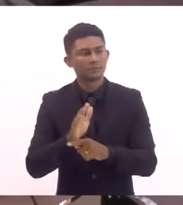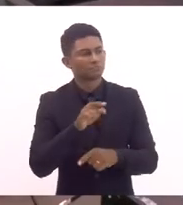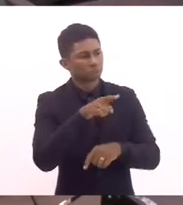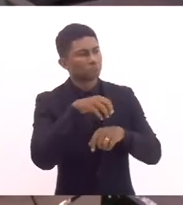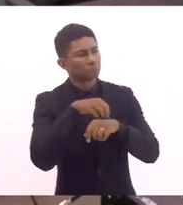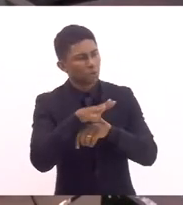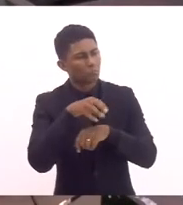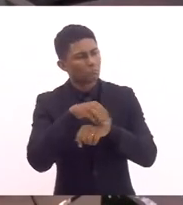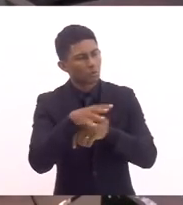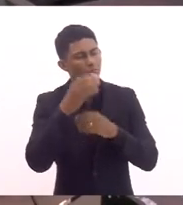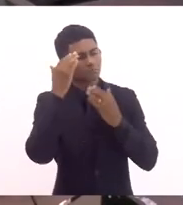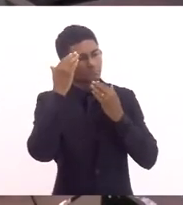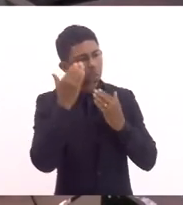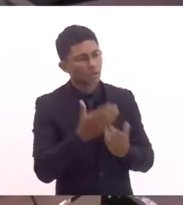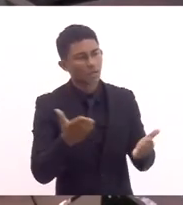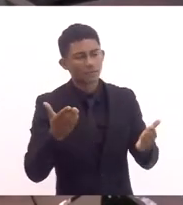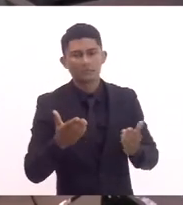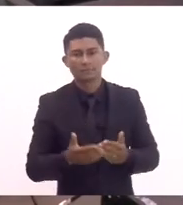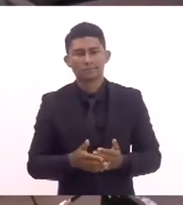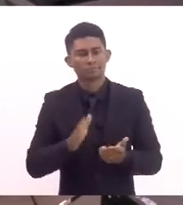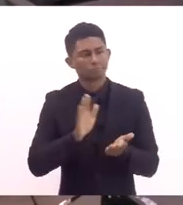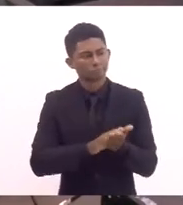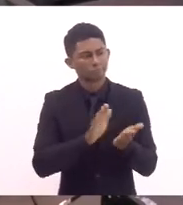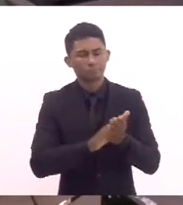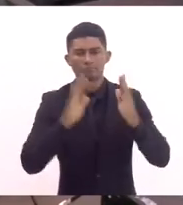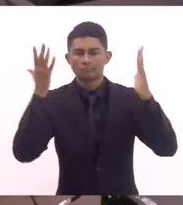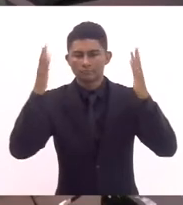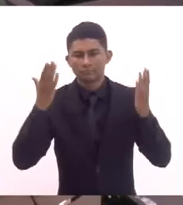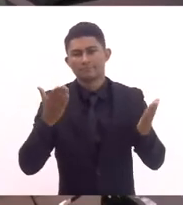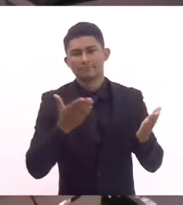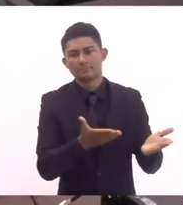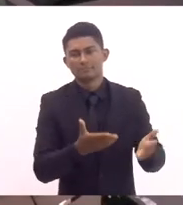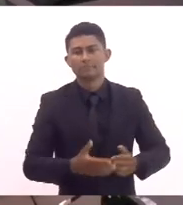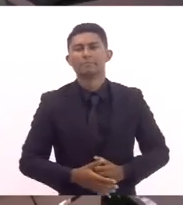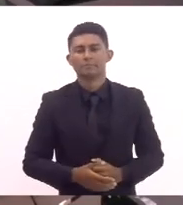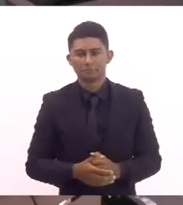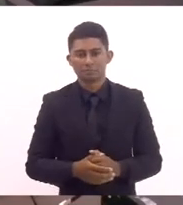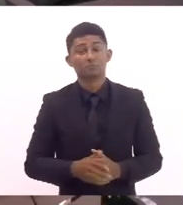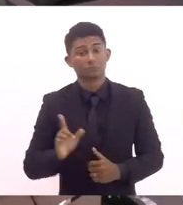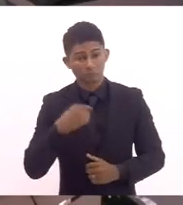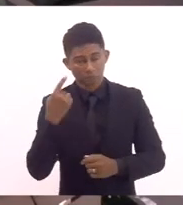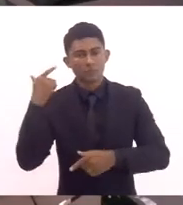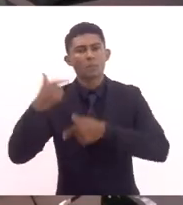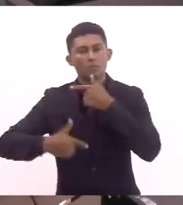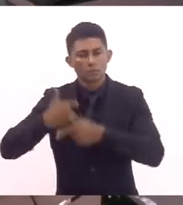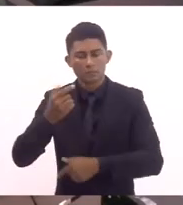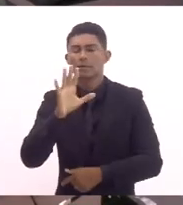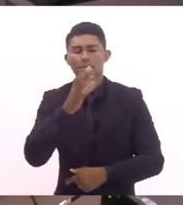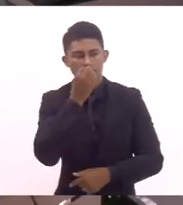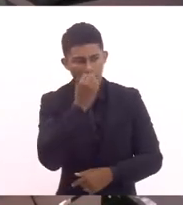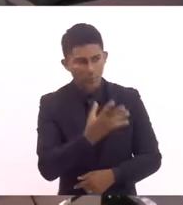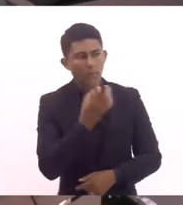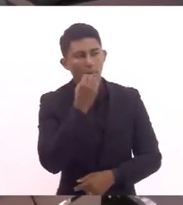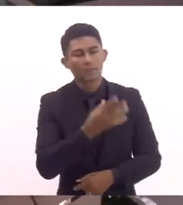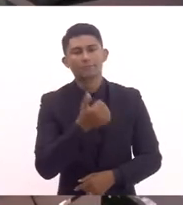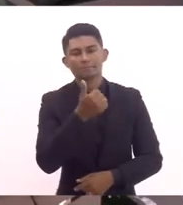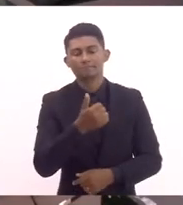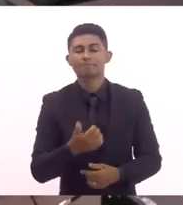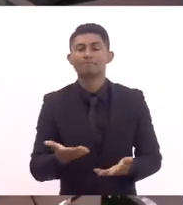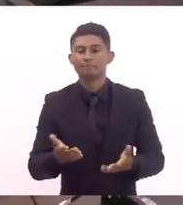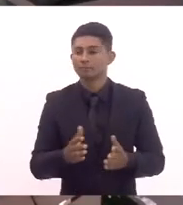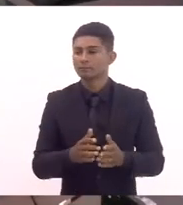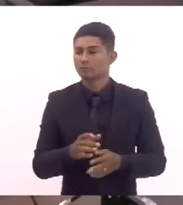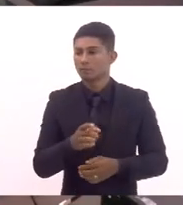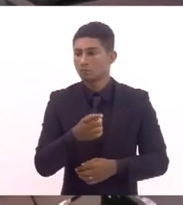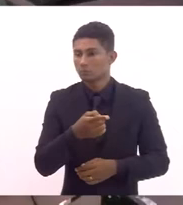sugestões Poxa muito bem mais trabalho para gente mas é bom sim vamos